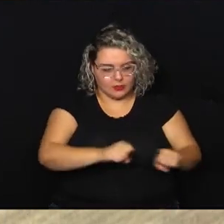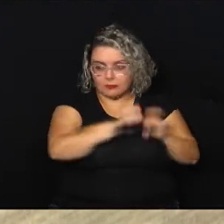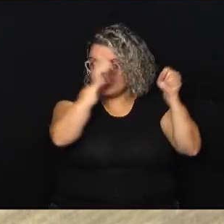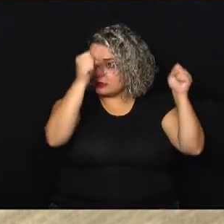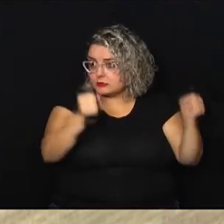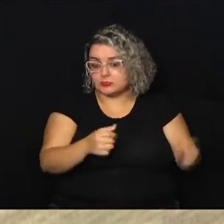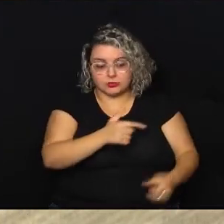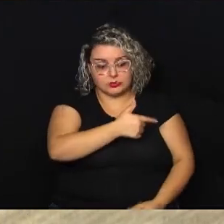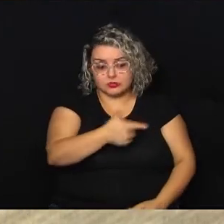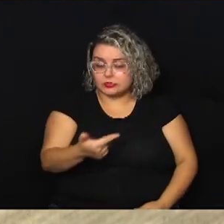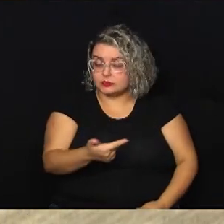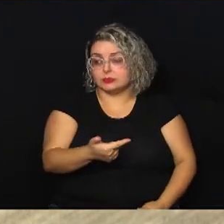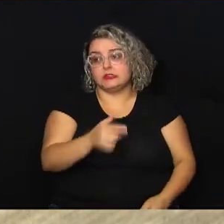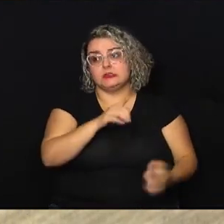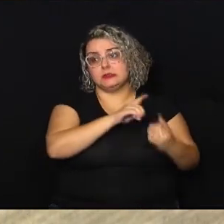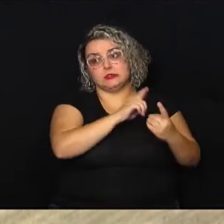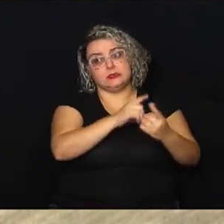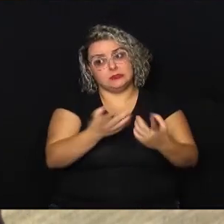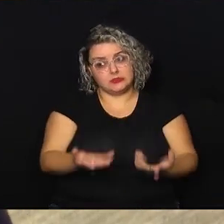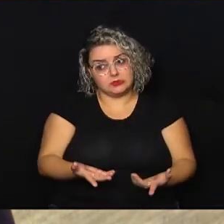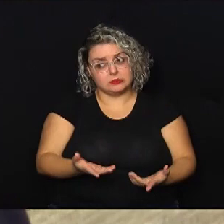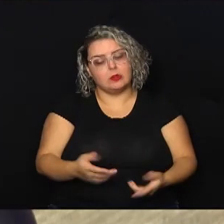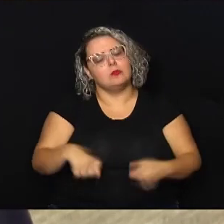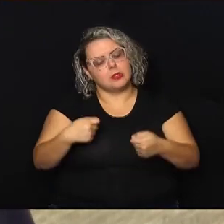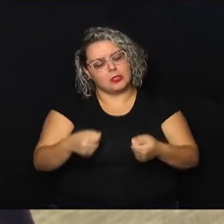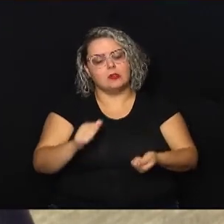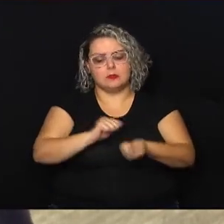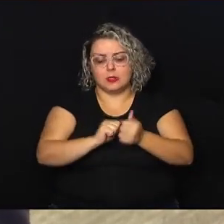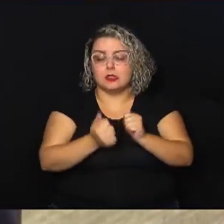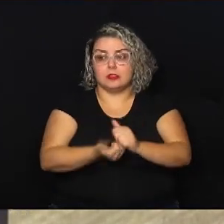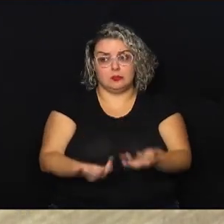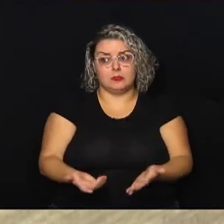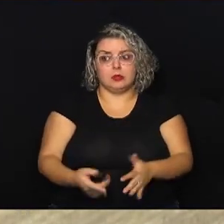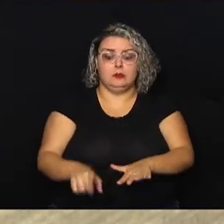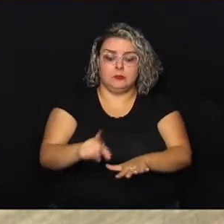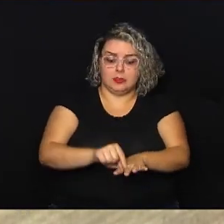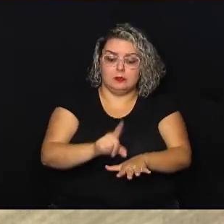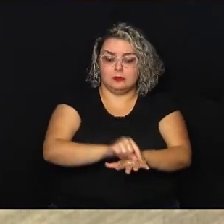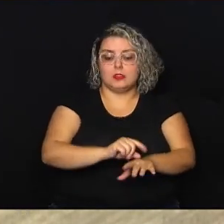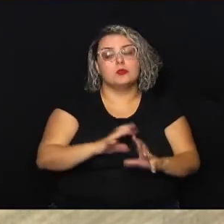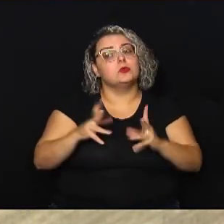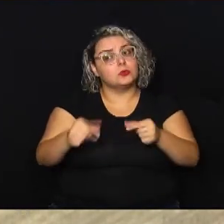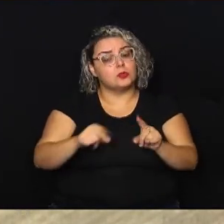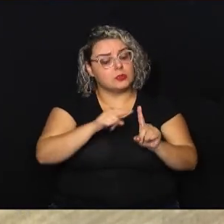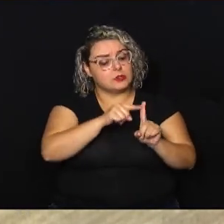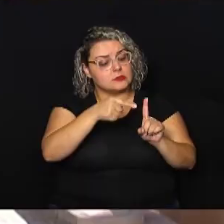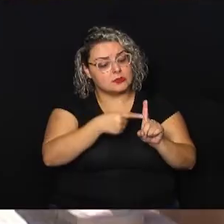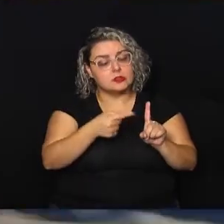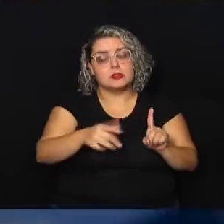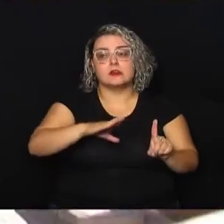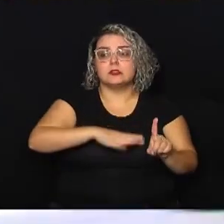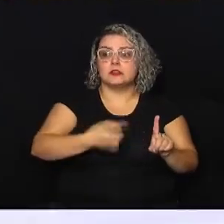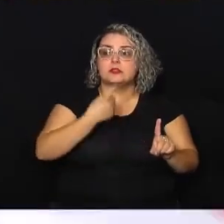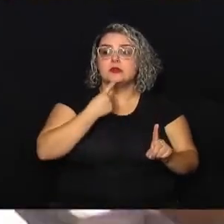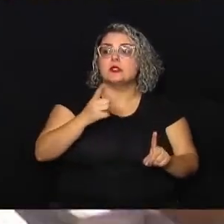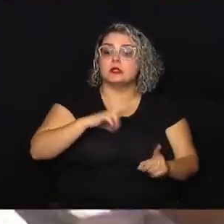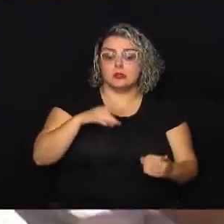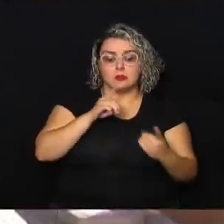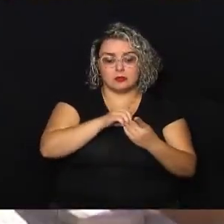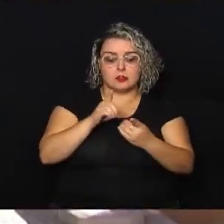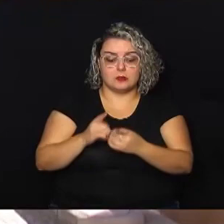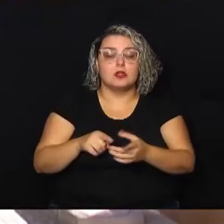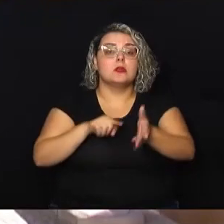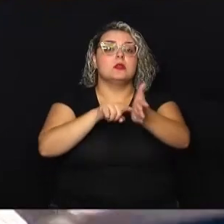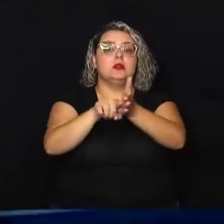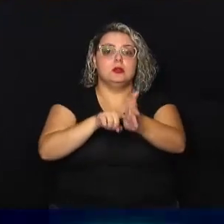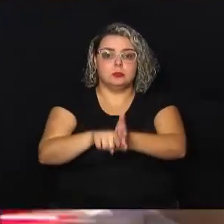esse atendimento. Então, nós precisamos achar um caminho para garantir que as gestantes da cidade de Campinas tenham um atendimento. Entre os questionamentos,